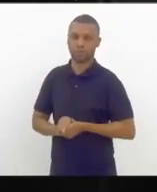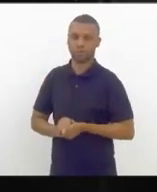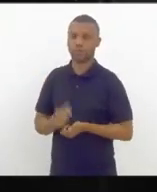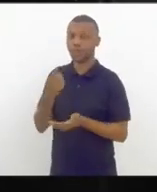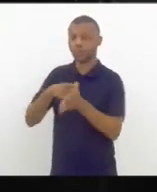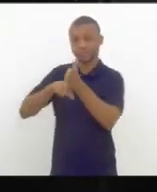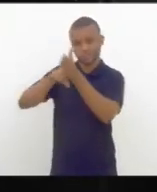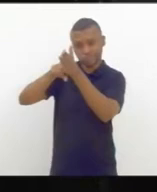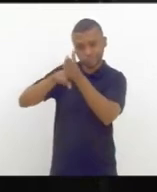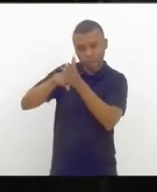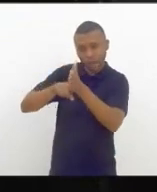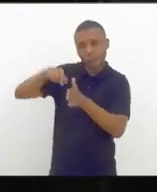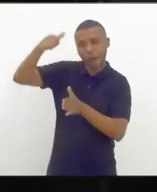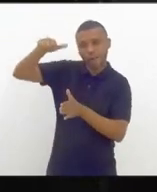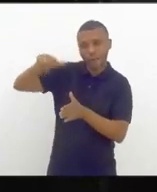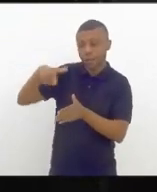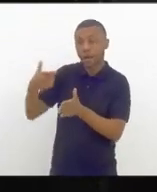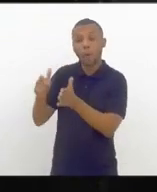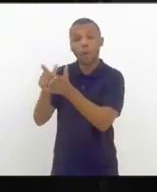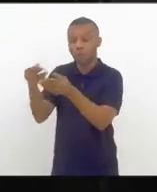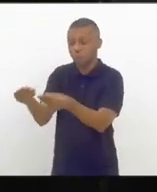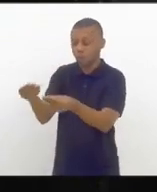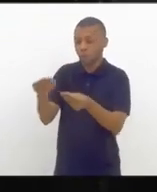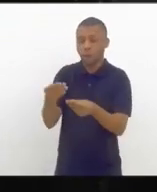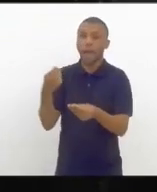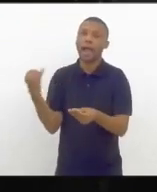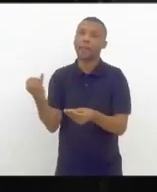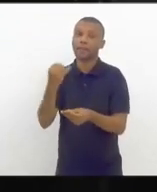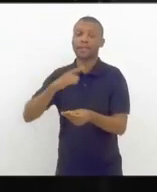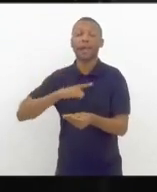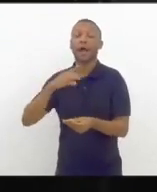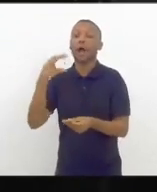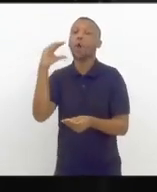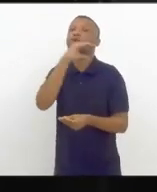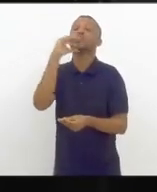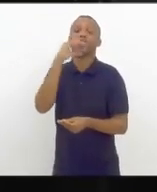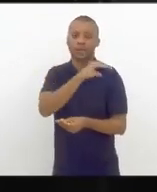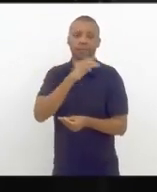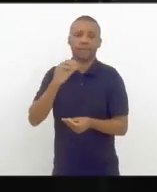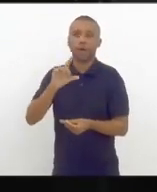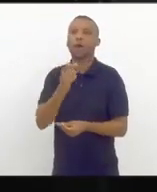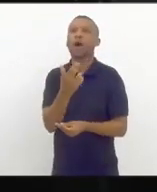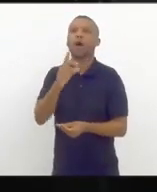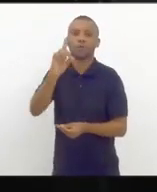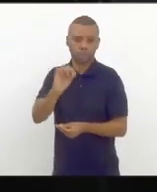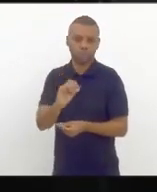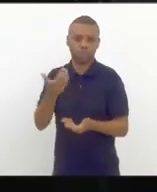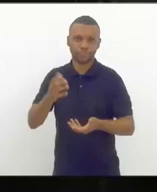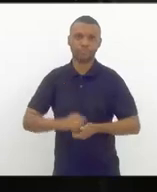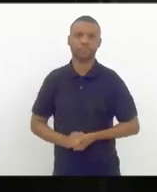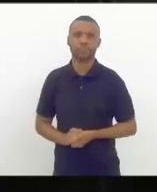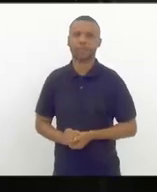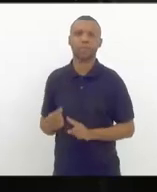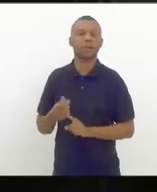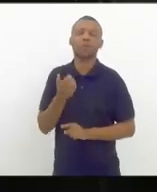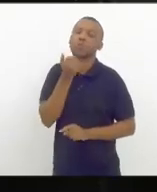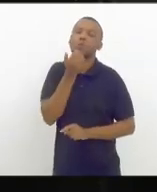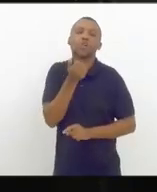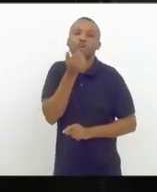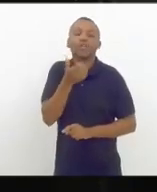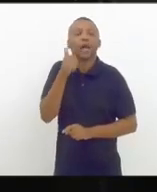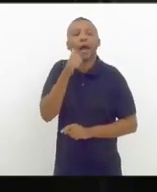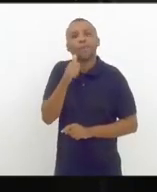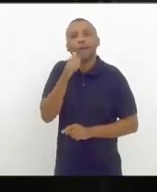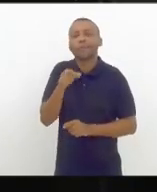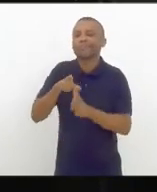dos exames é importante que saia com a máxima urgência Deputado Valdete Carneiro porque não adianta as mulheres também